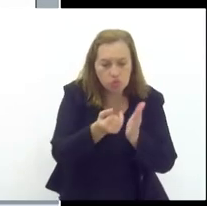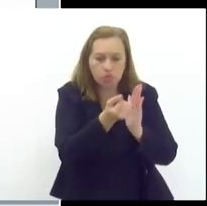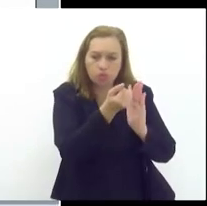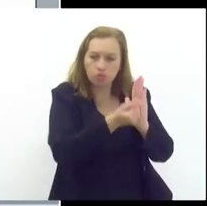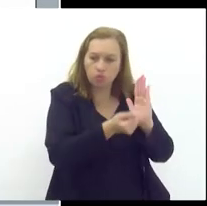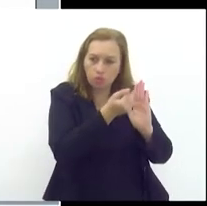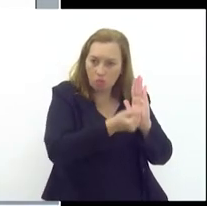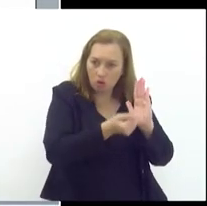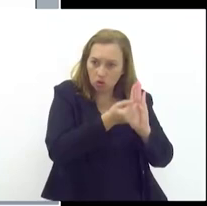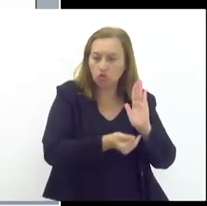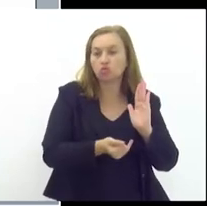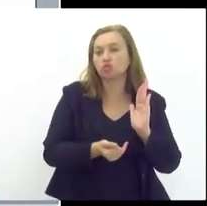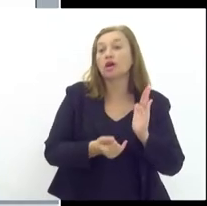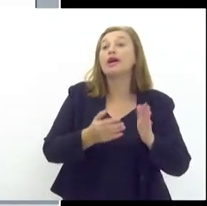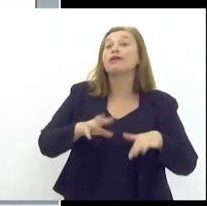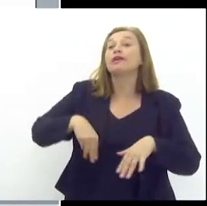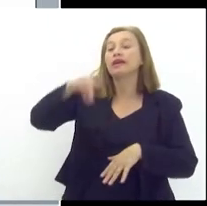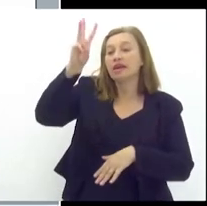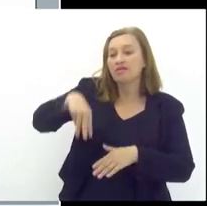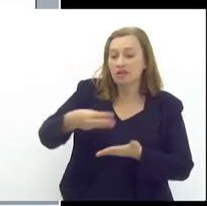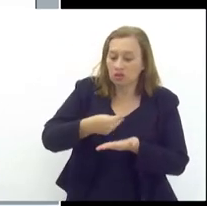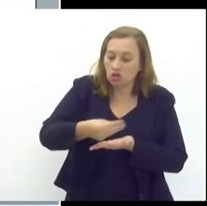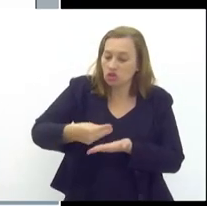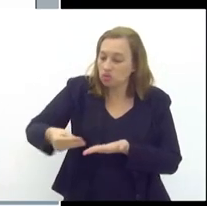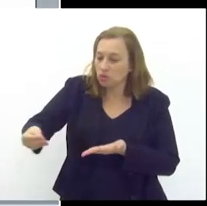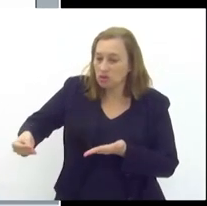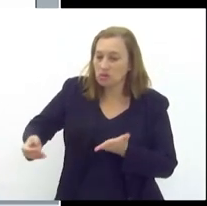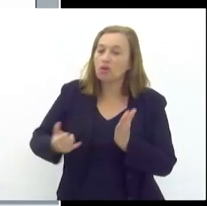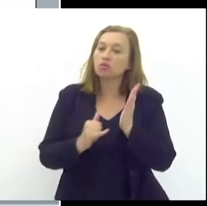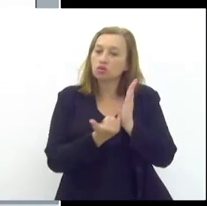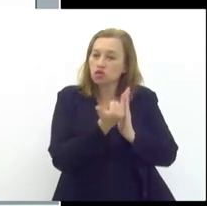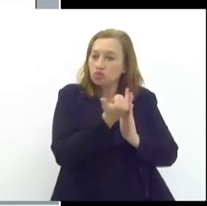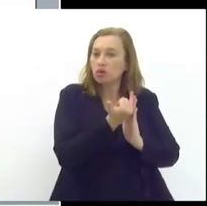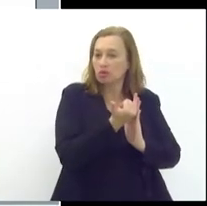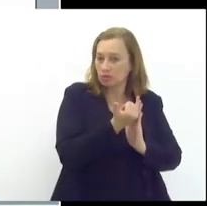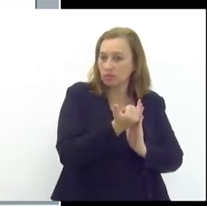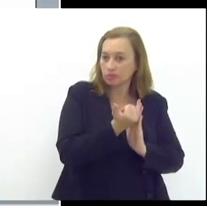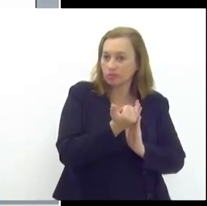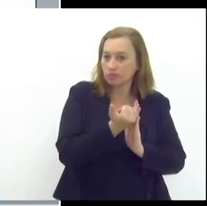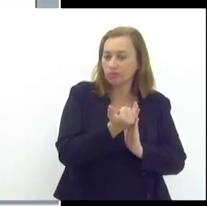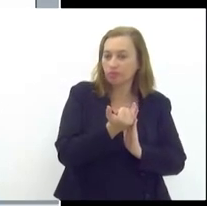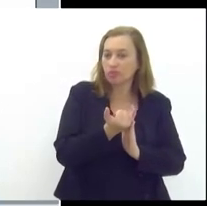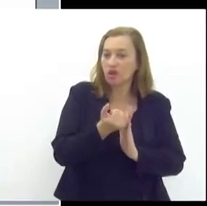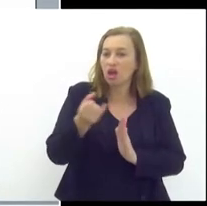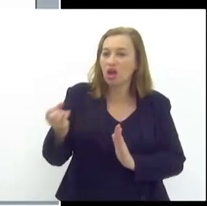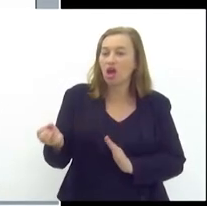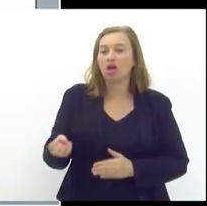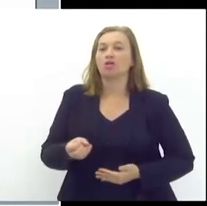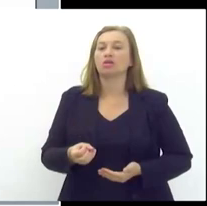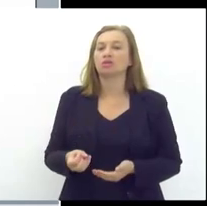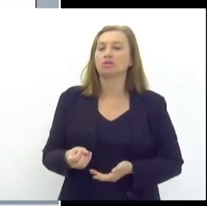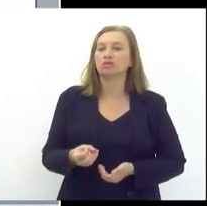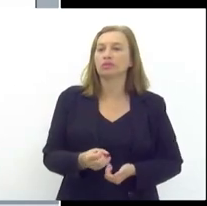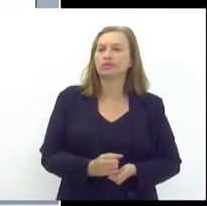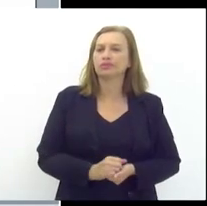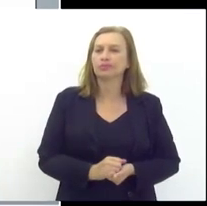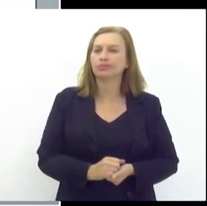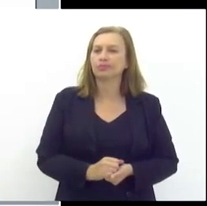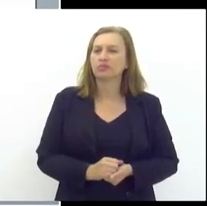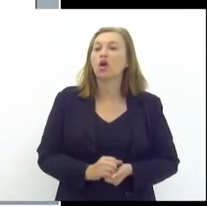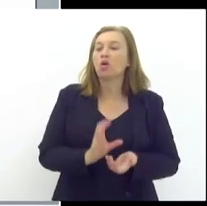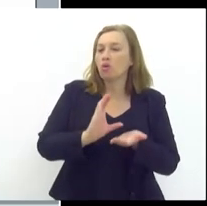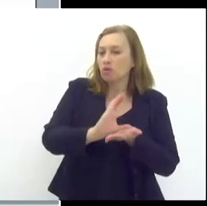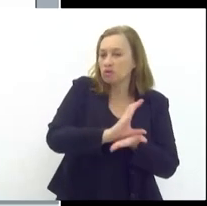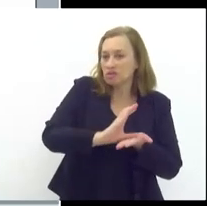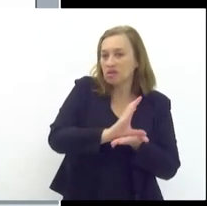Então quem faz a distribuição dos impostos é assim nova nesse novo ente que é